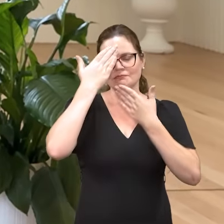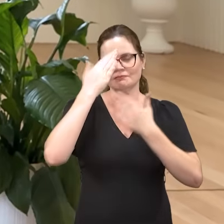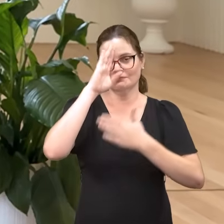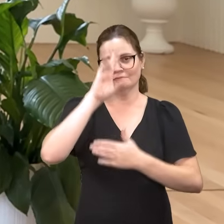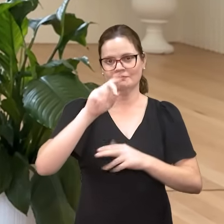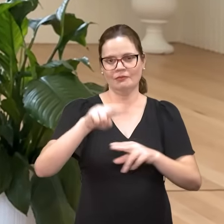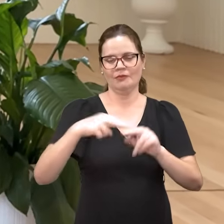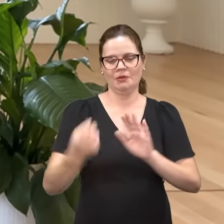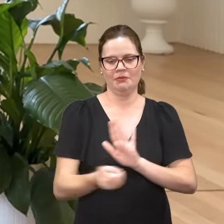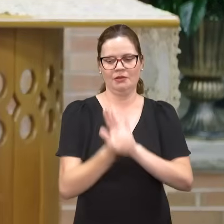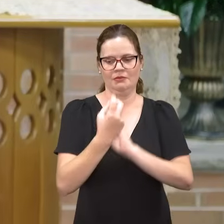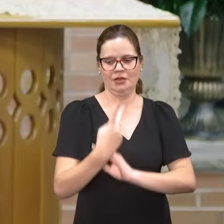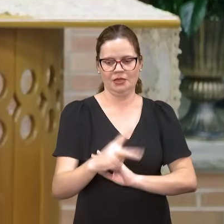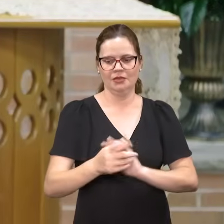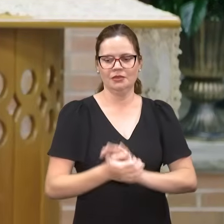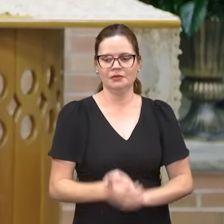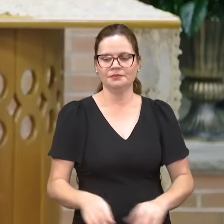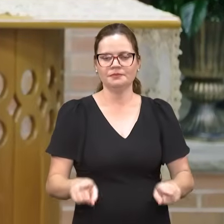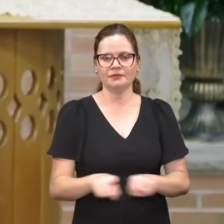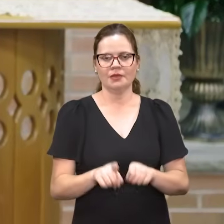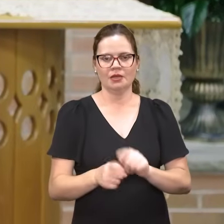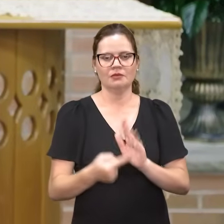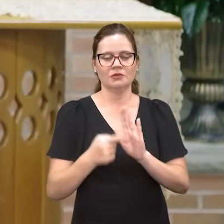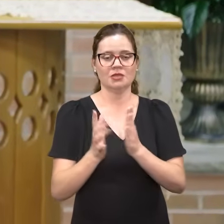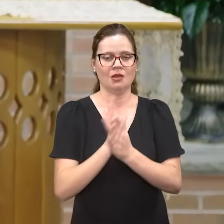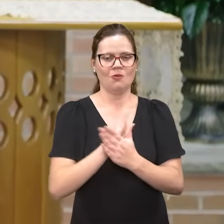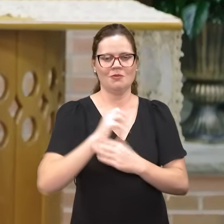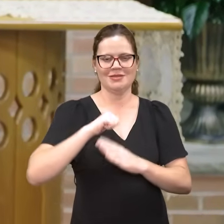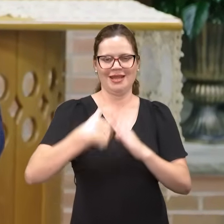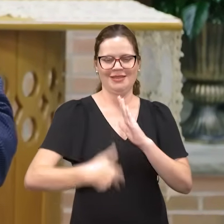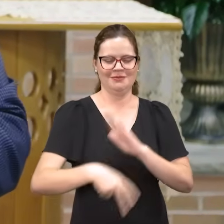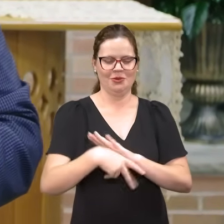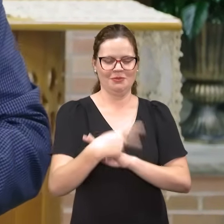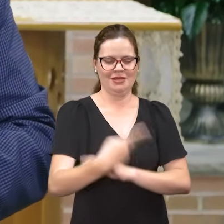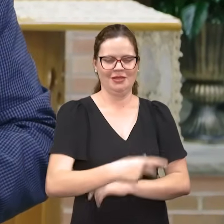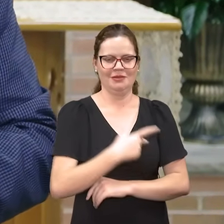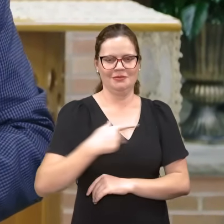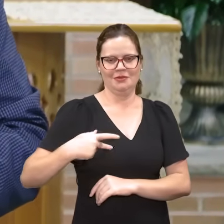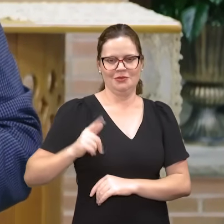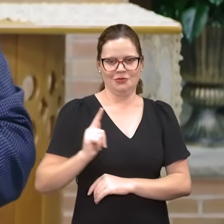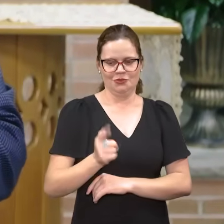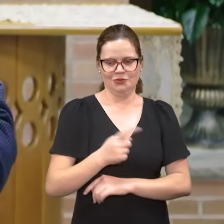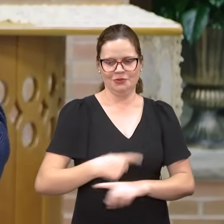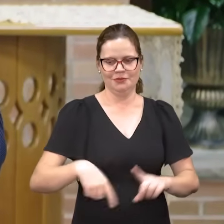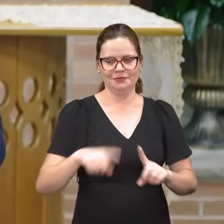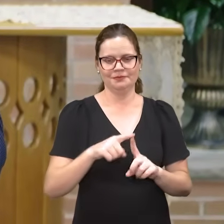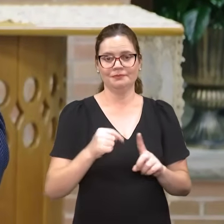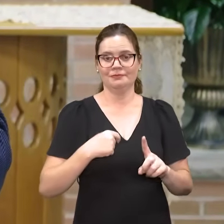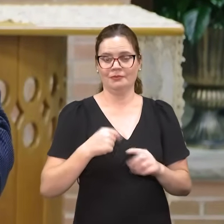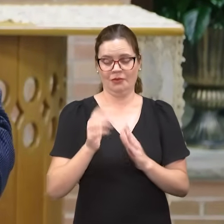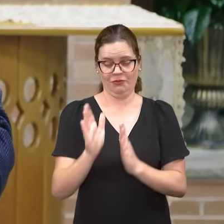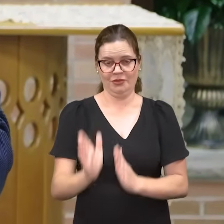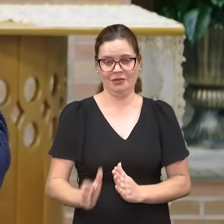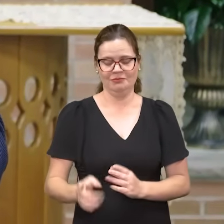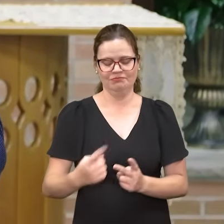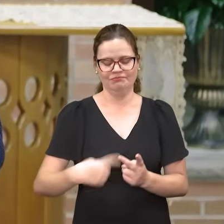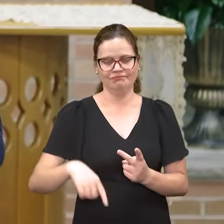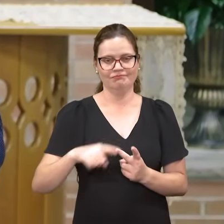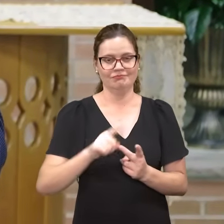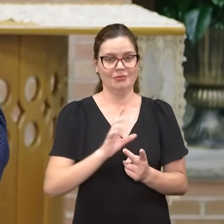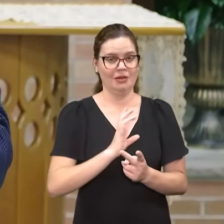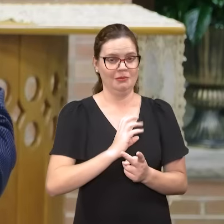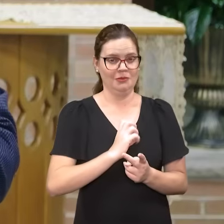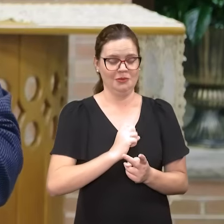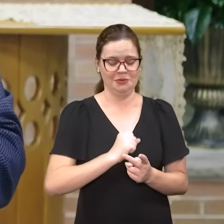pela marca que ele deixou. Eu quero destacar alguns atributos, dentre eles a lealdade,